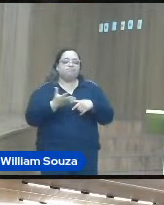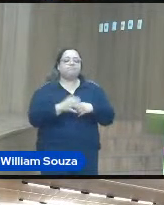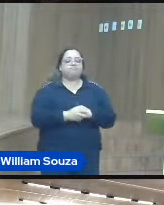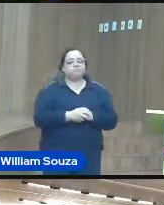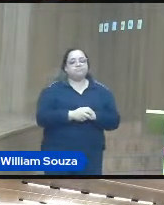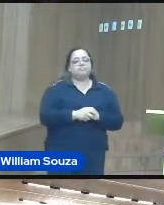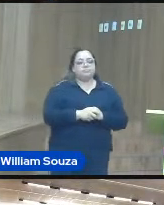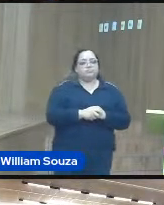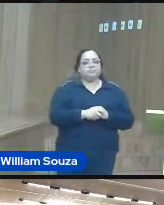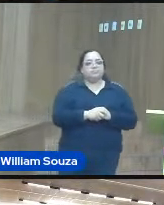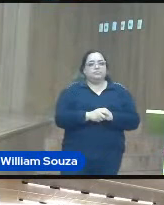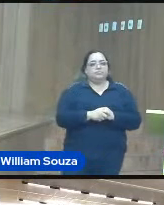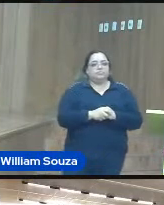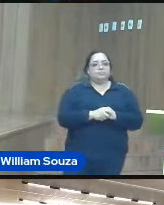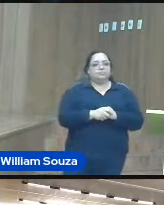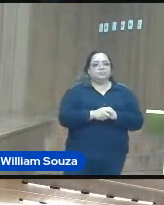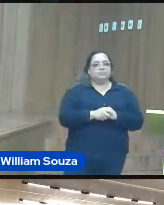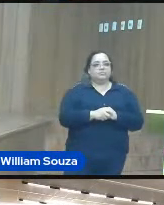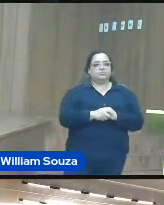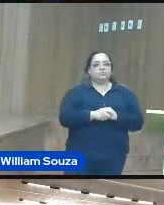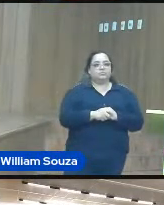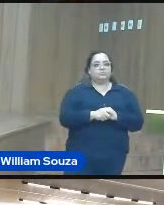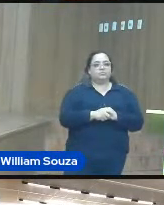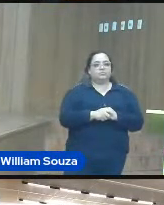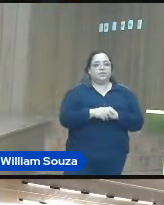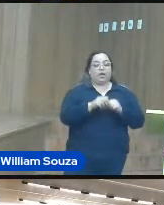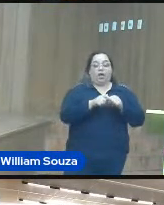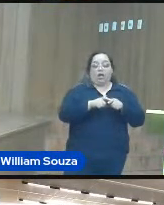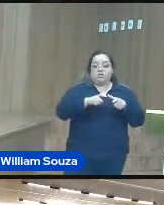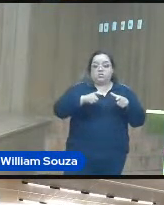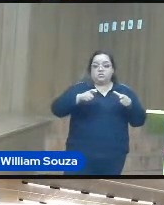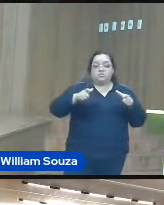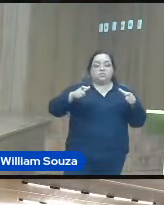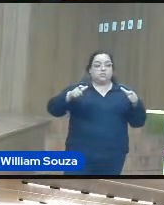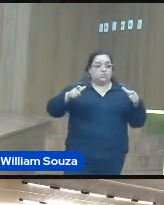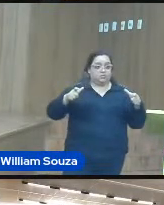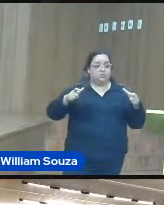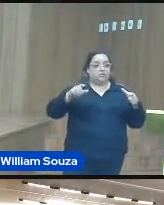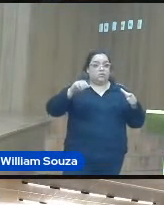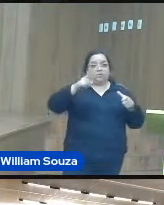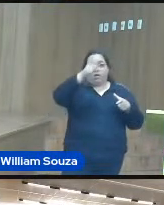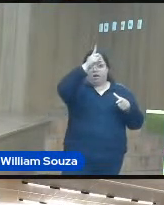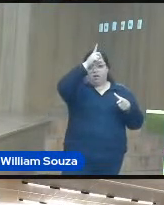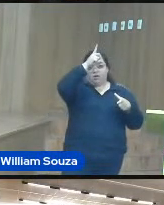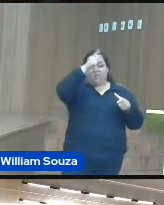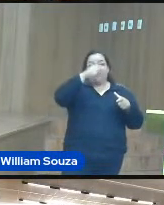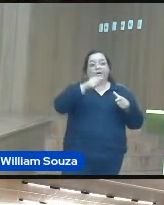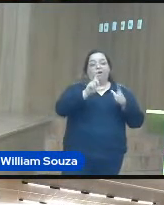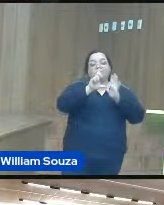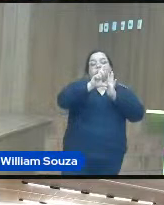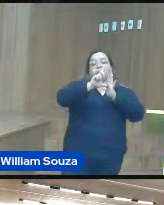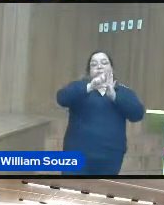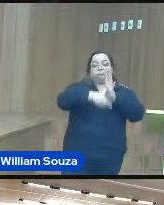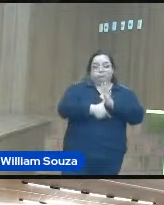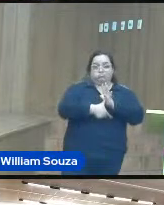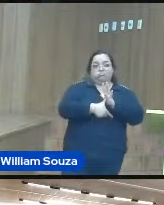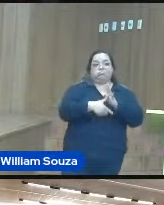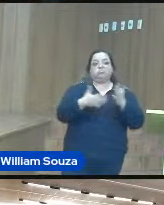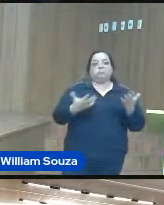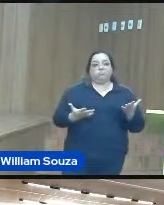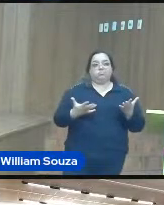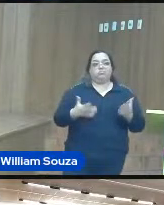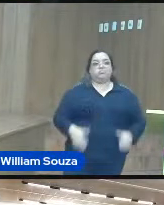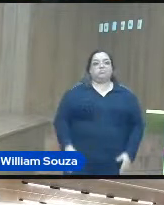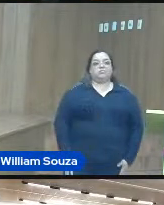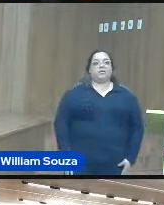alemã, a expansão, ela foi mais atrasada. E aí havia um